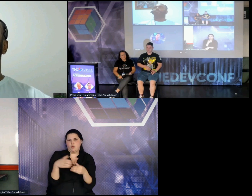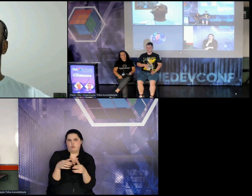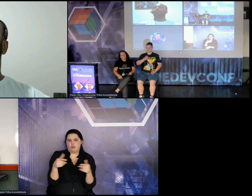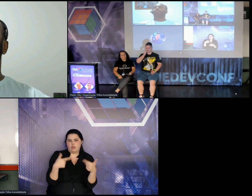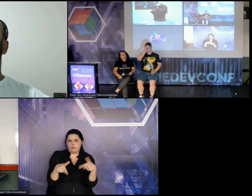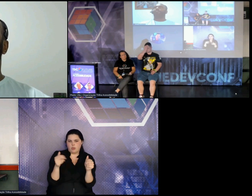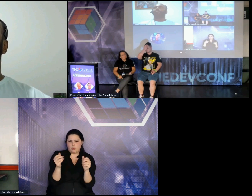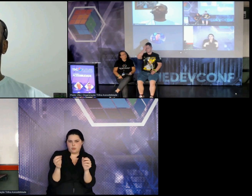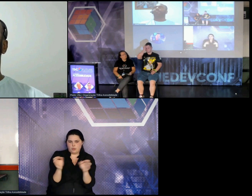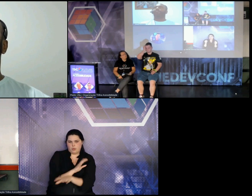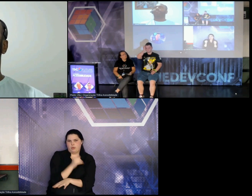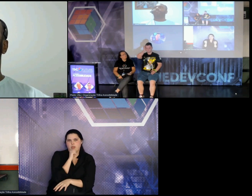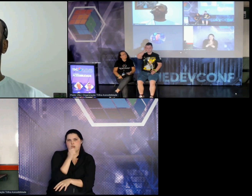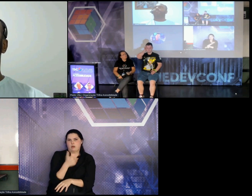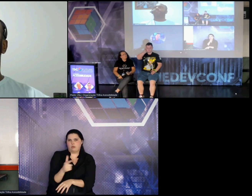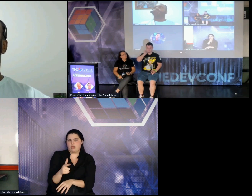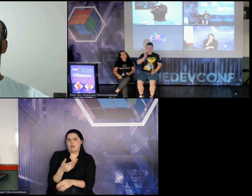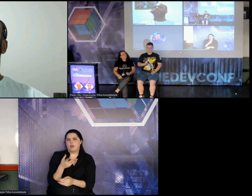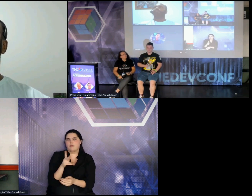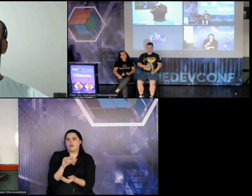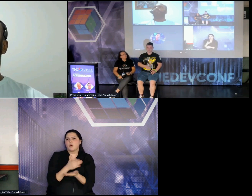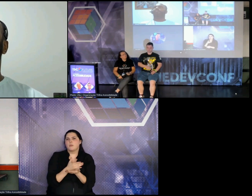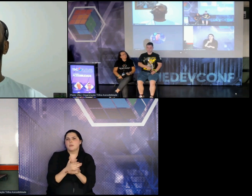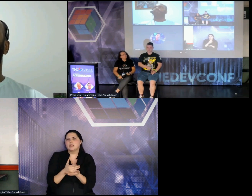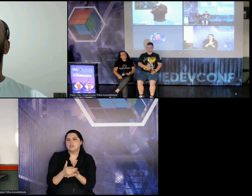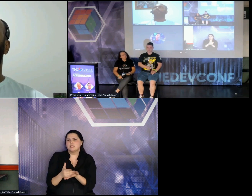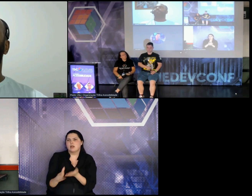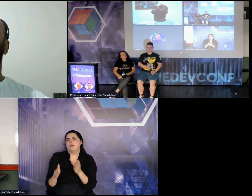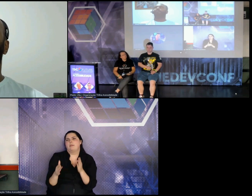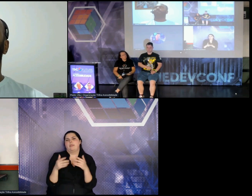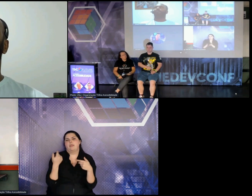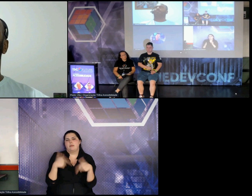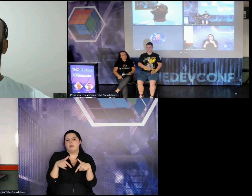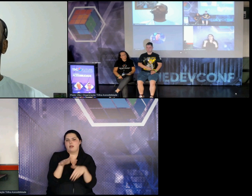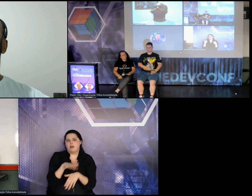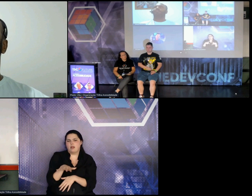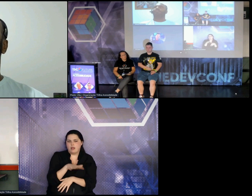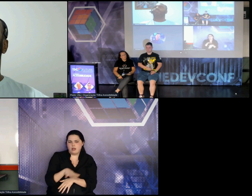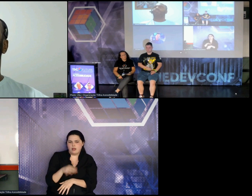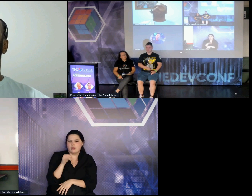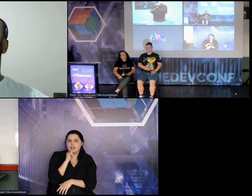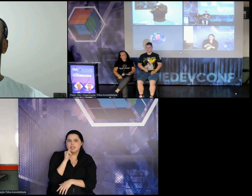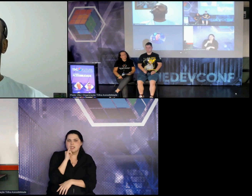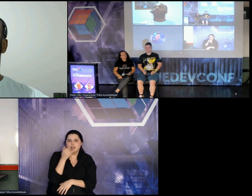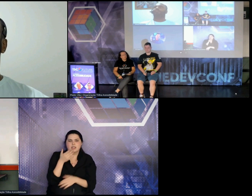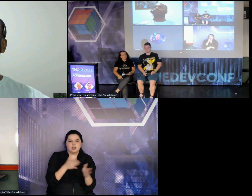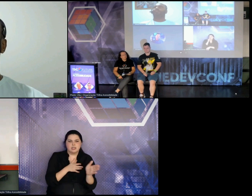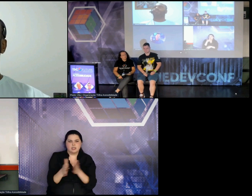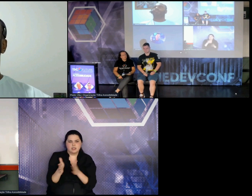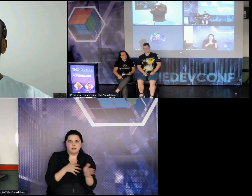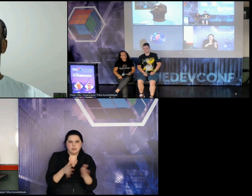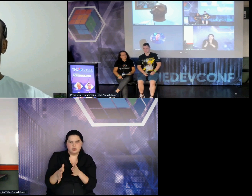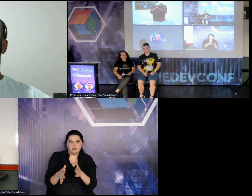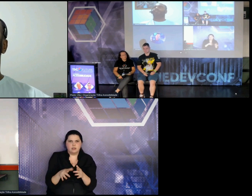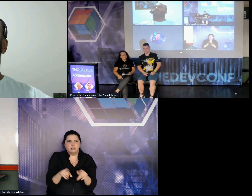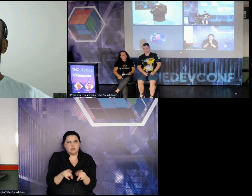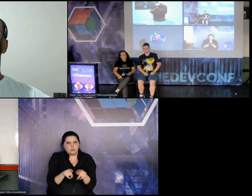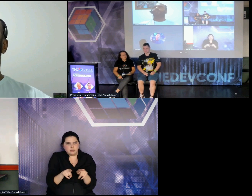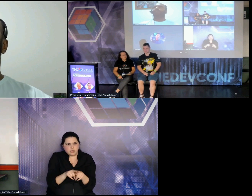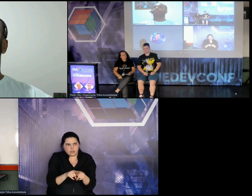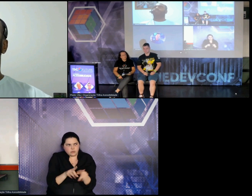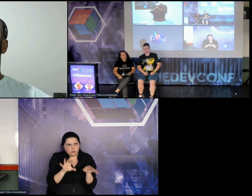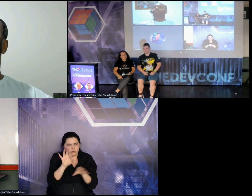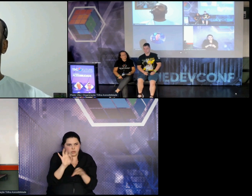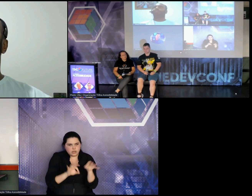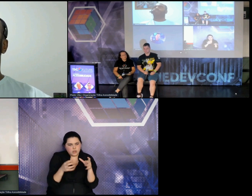quando a gente vai começar a jornada aqui para testar a acessibilidade, montar ali uma